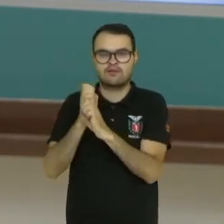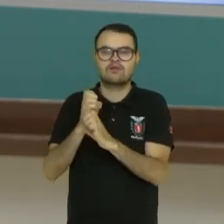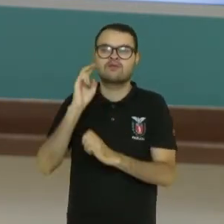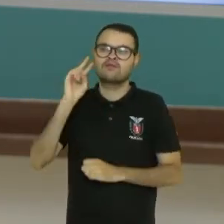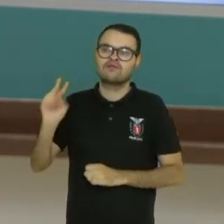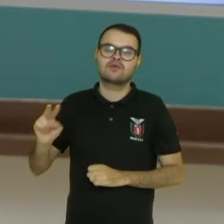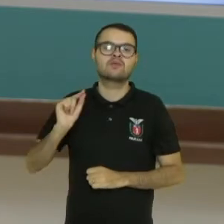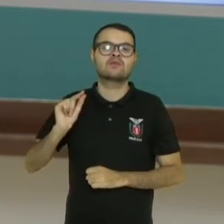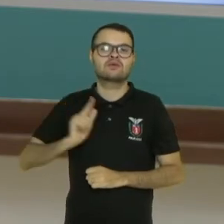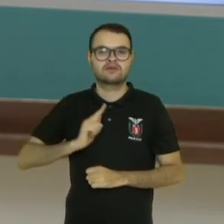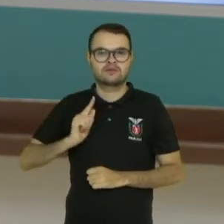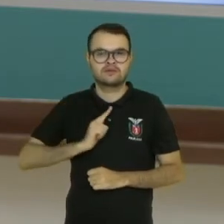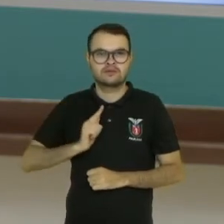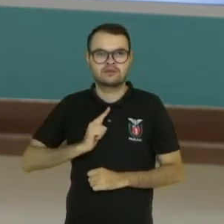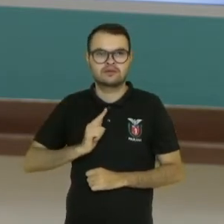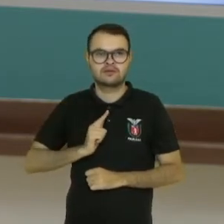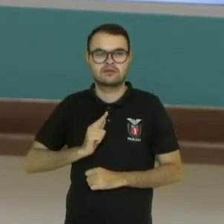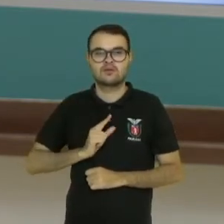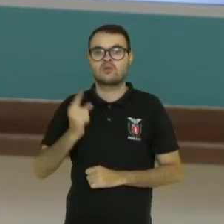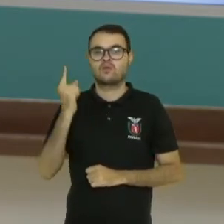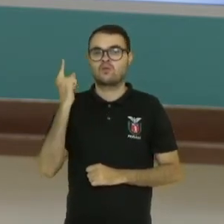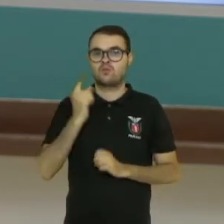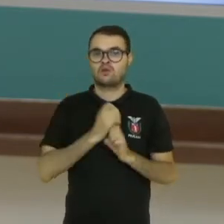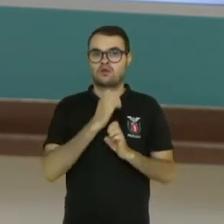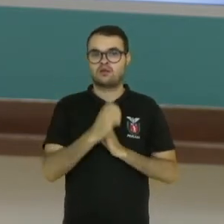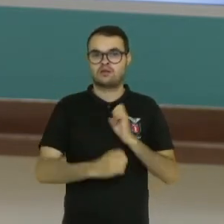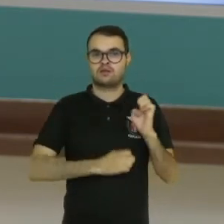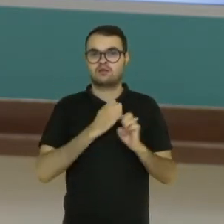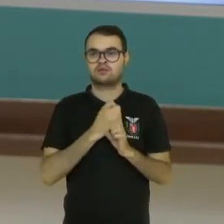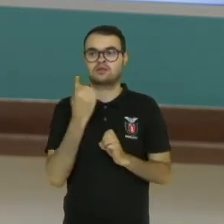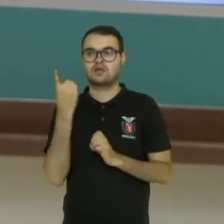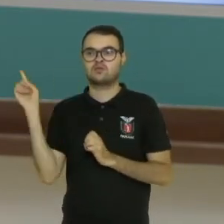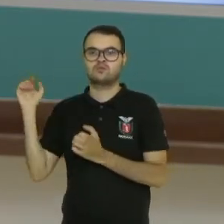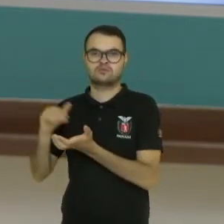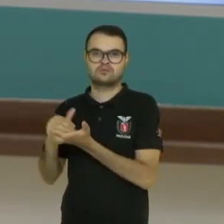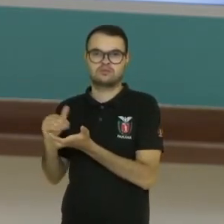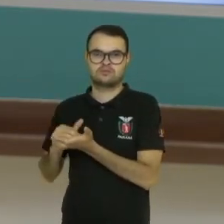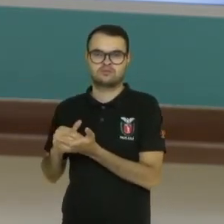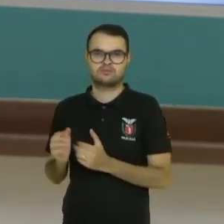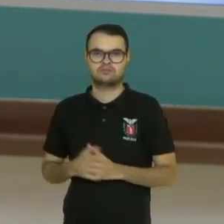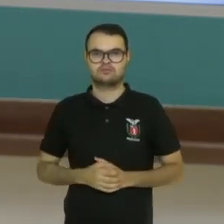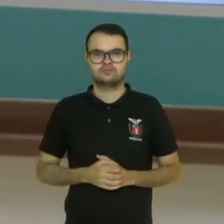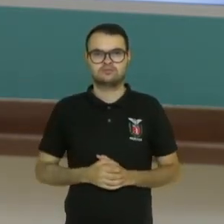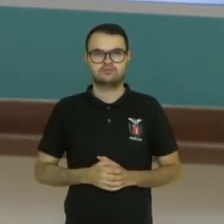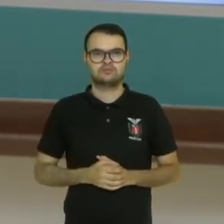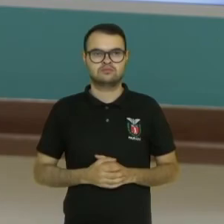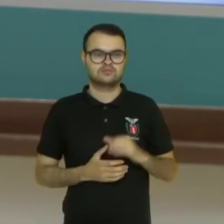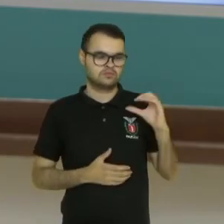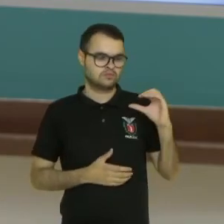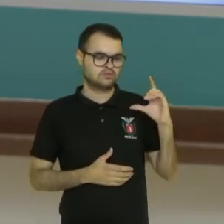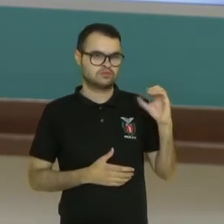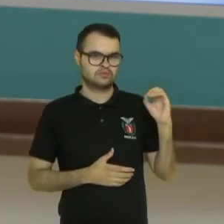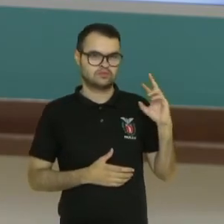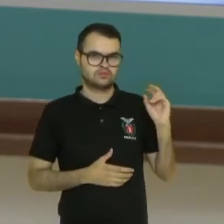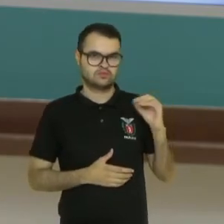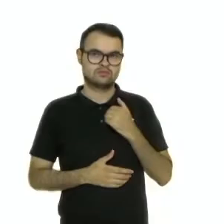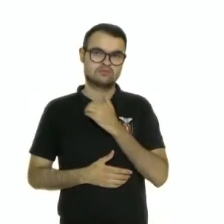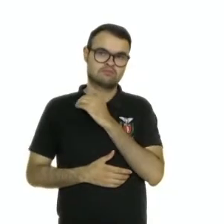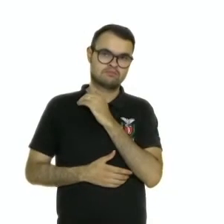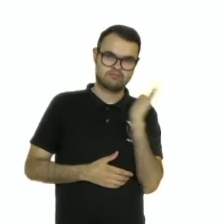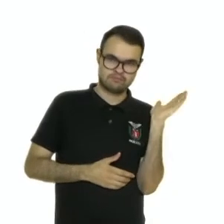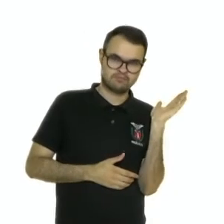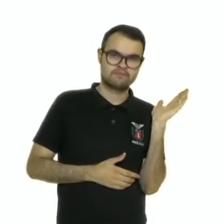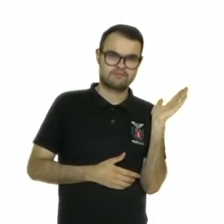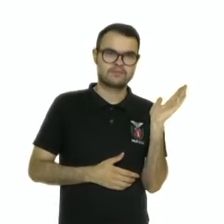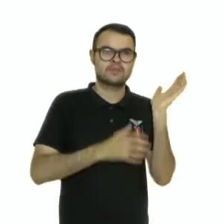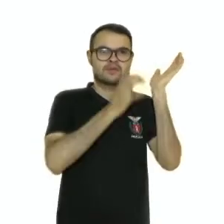ele tem um elétron só lá na sua última camada. O cloro, que está lá do outro lado, na família